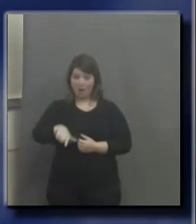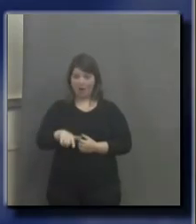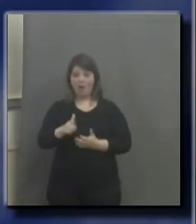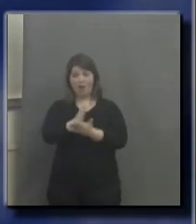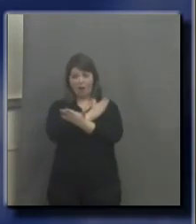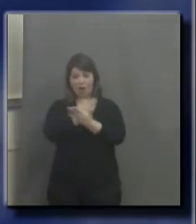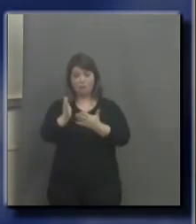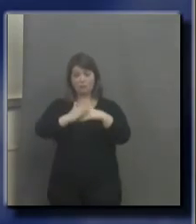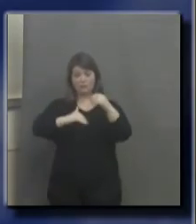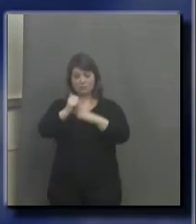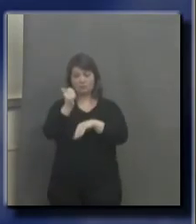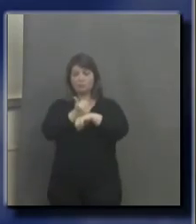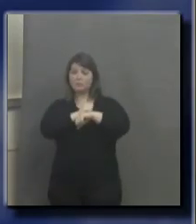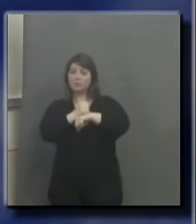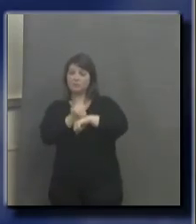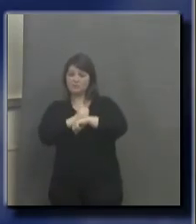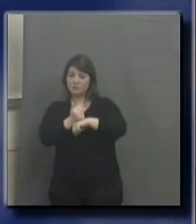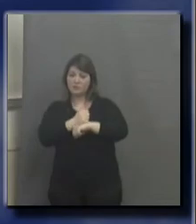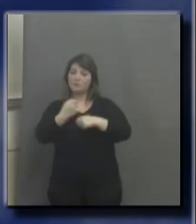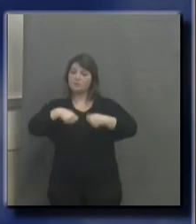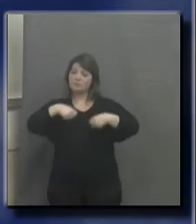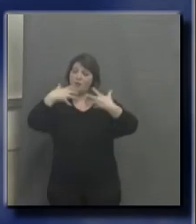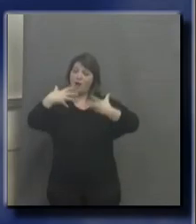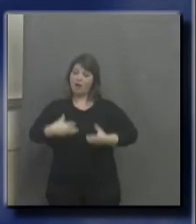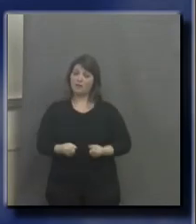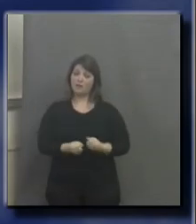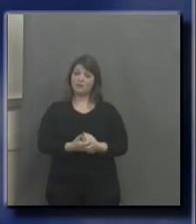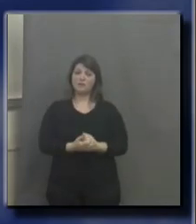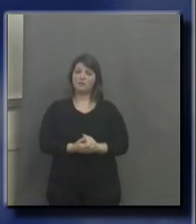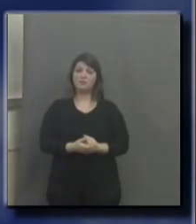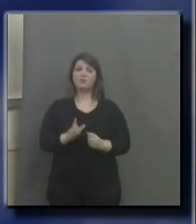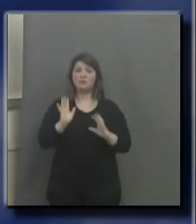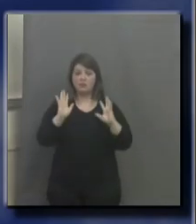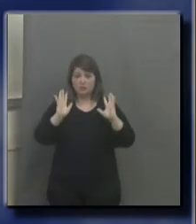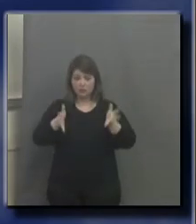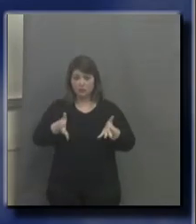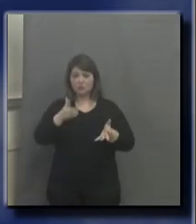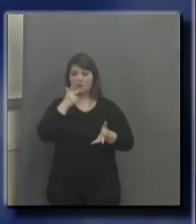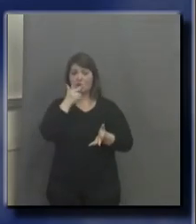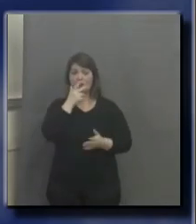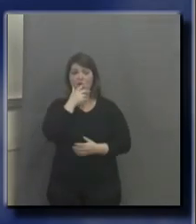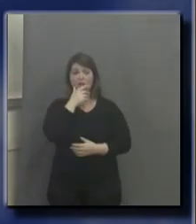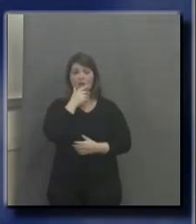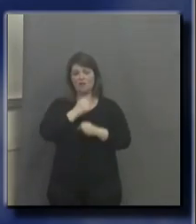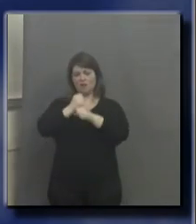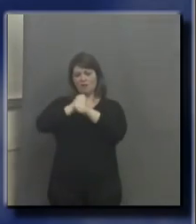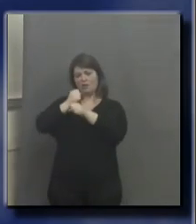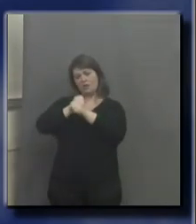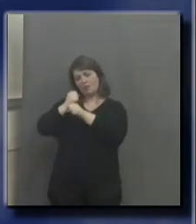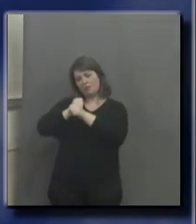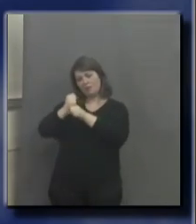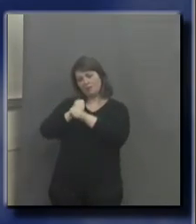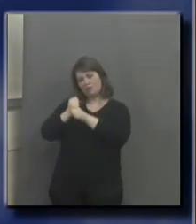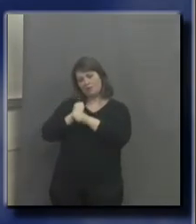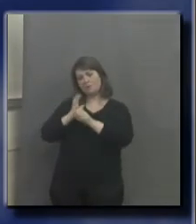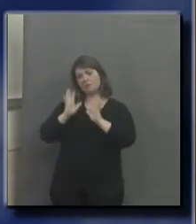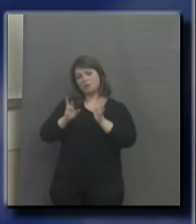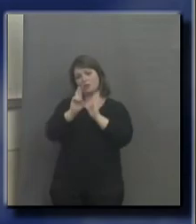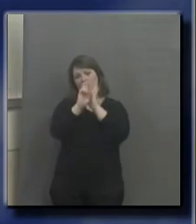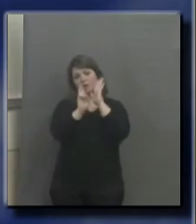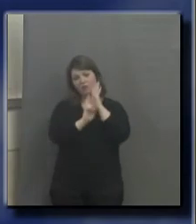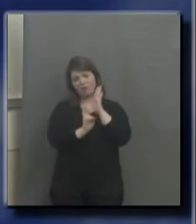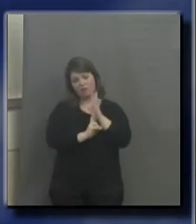algumas profissões aceitaram, e já há vários anos, têm uma